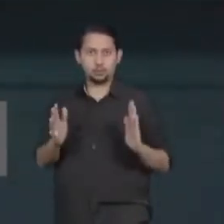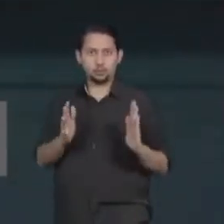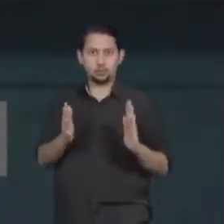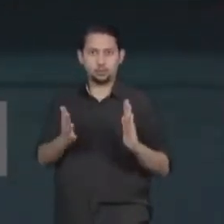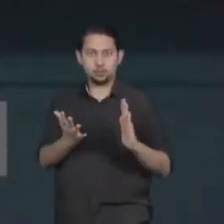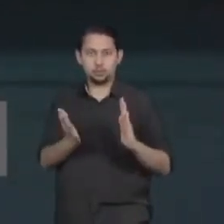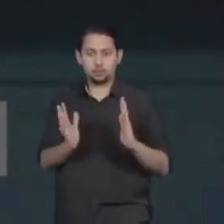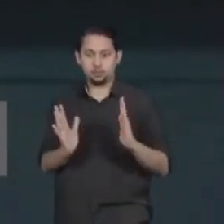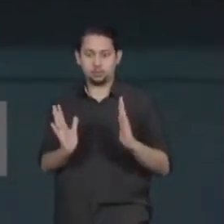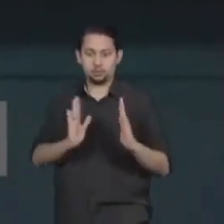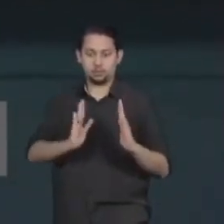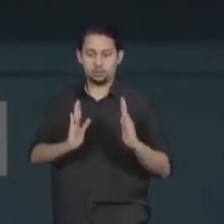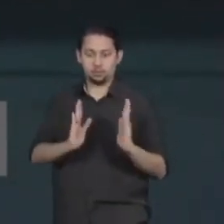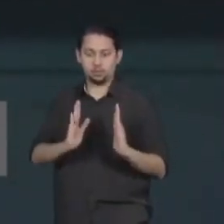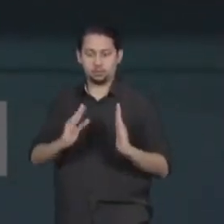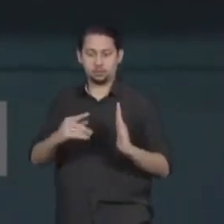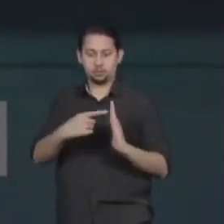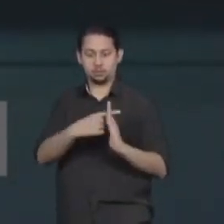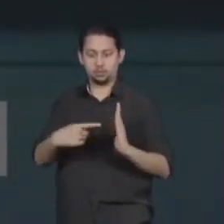e passar ali, ó.